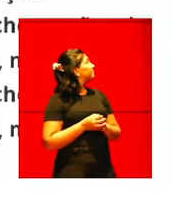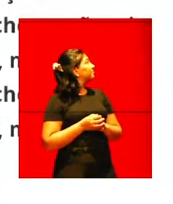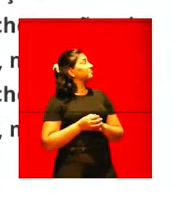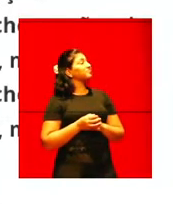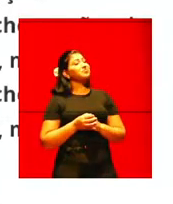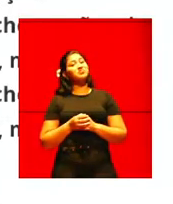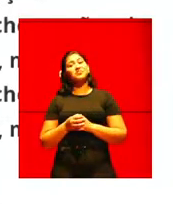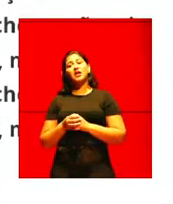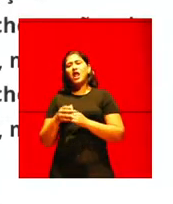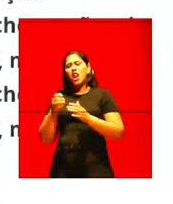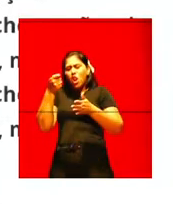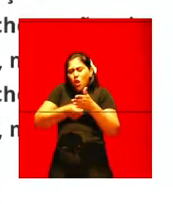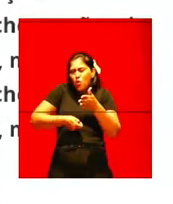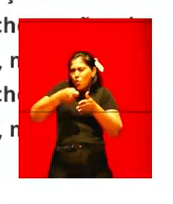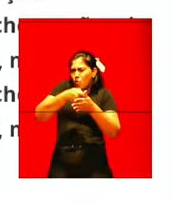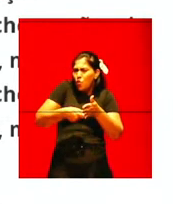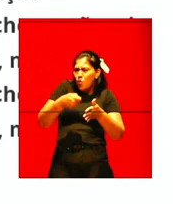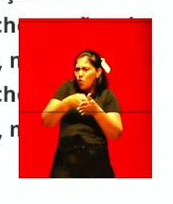assim, a luta